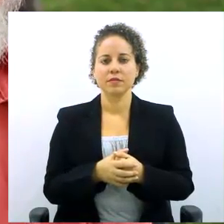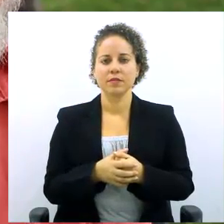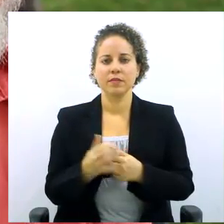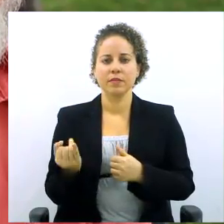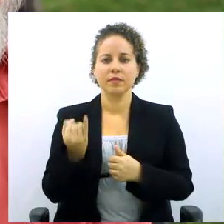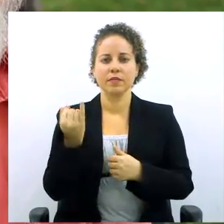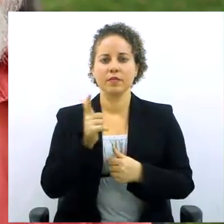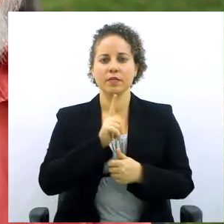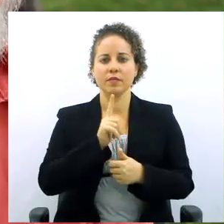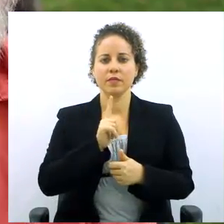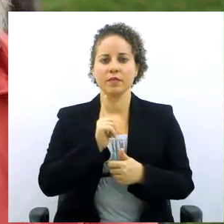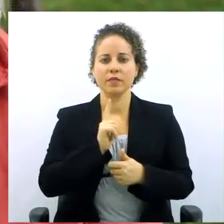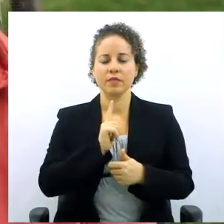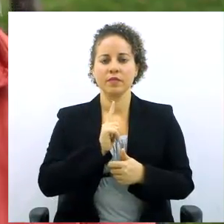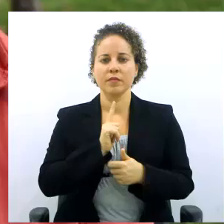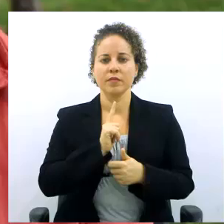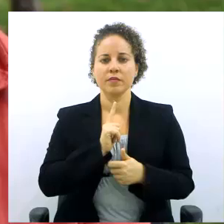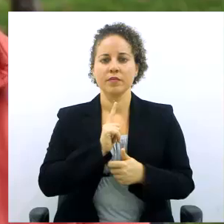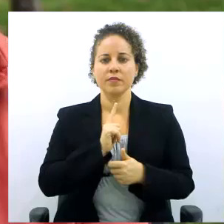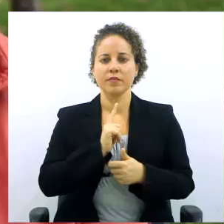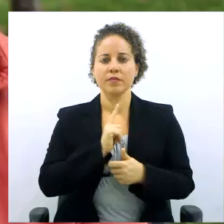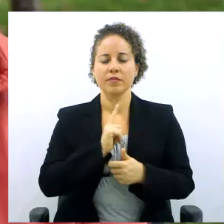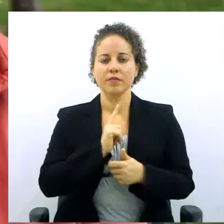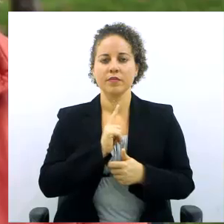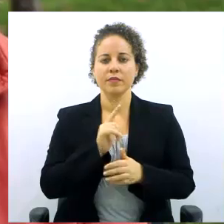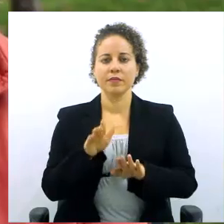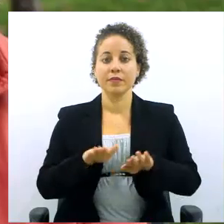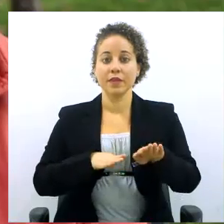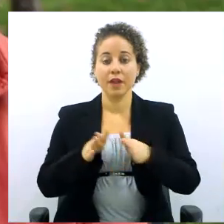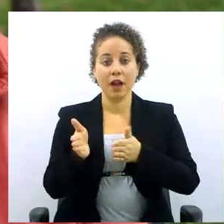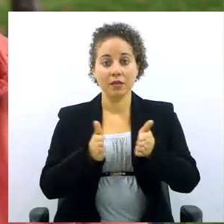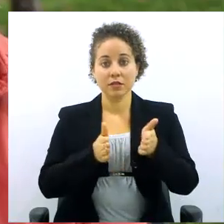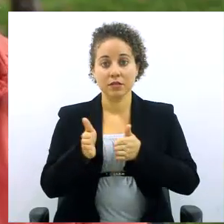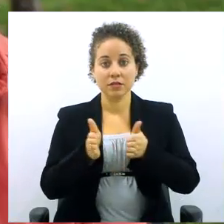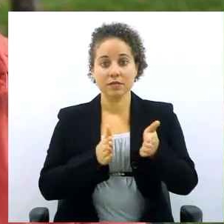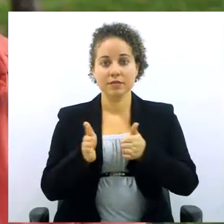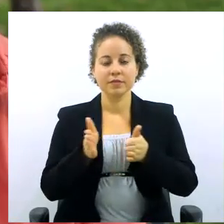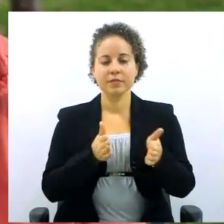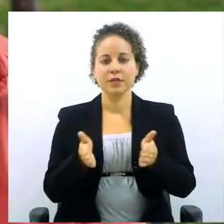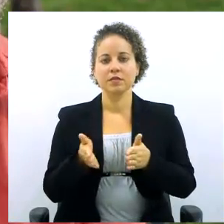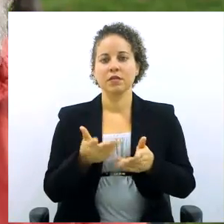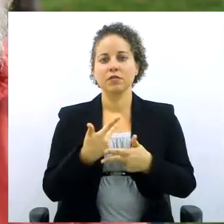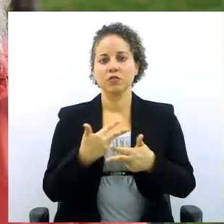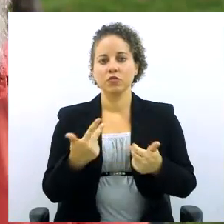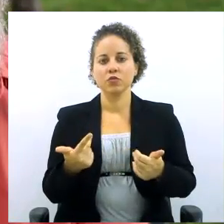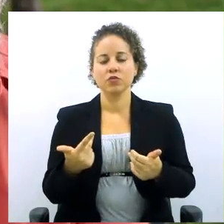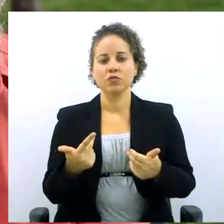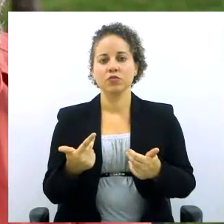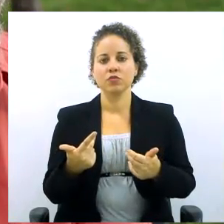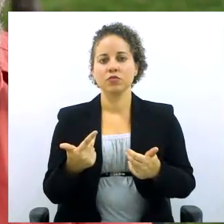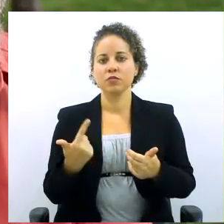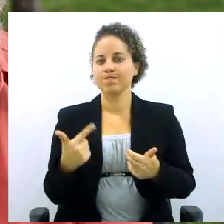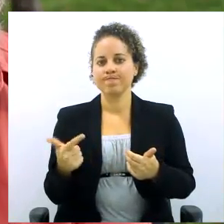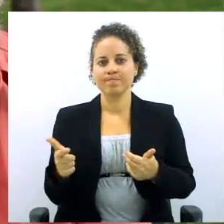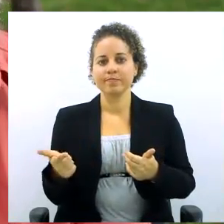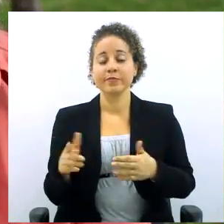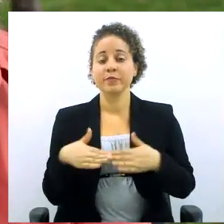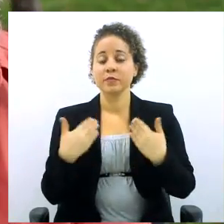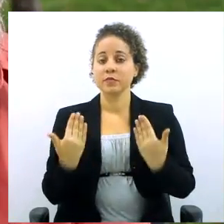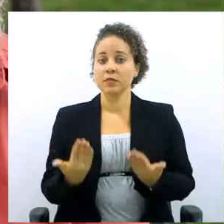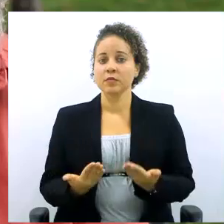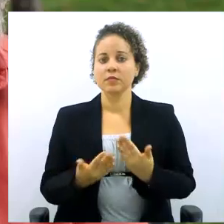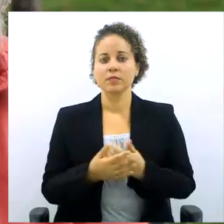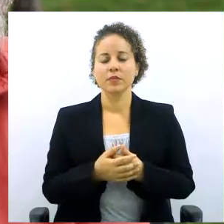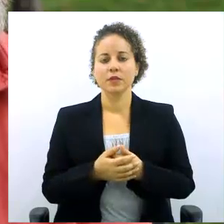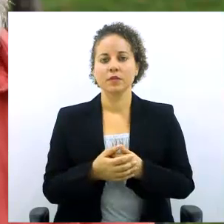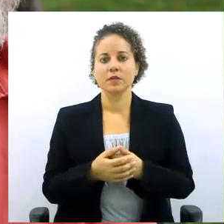ambientes que não têm também acesso a esses recursos, a essas informações, né? Ou seja,